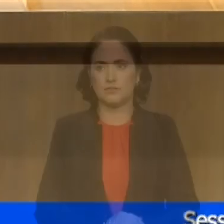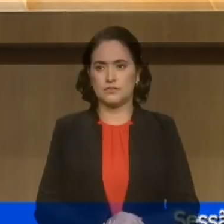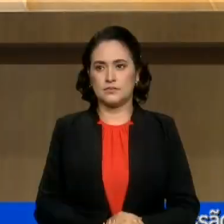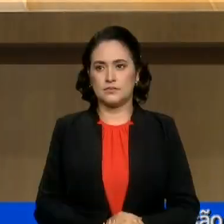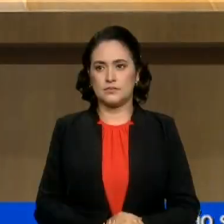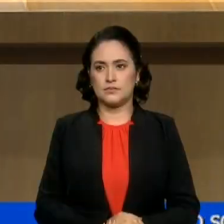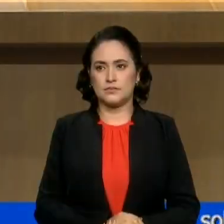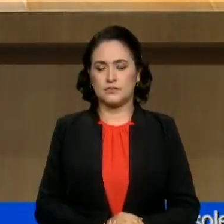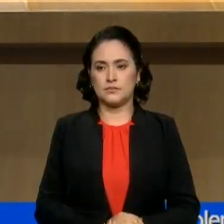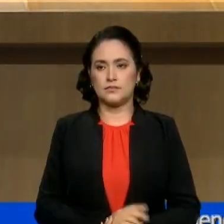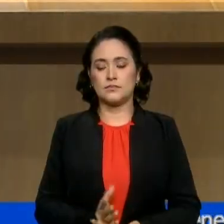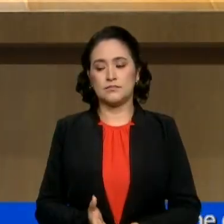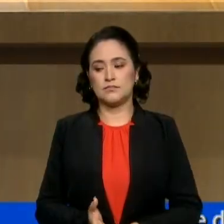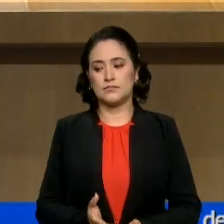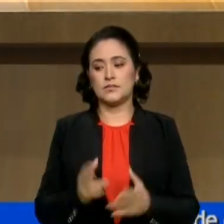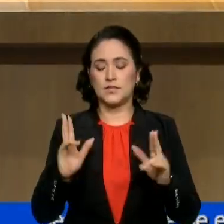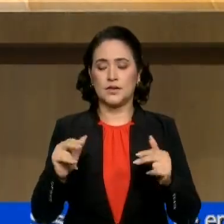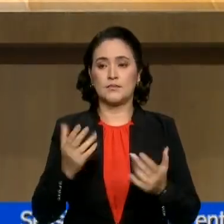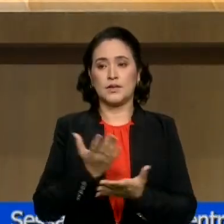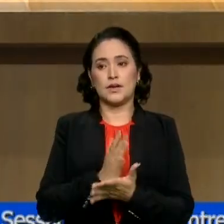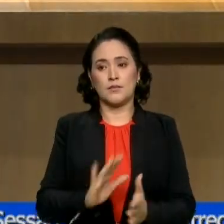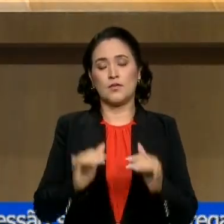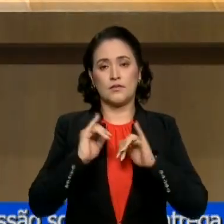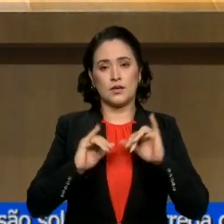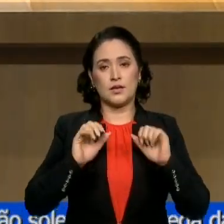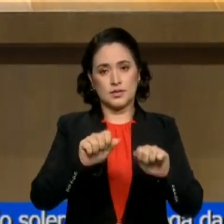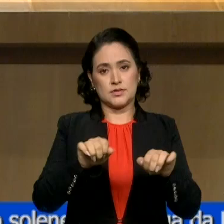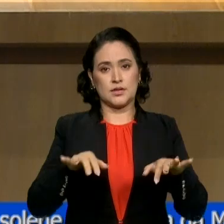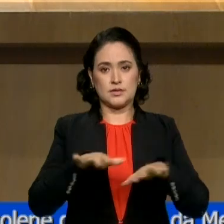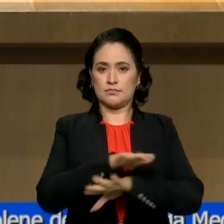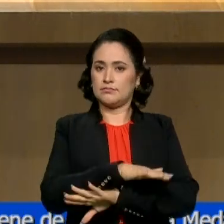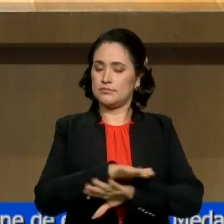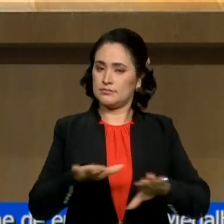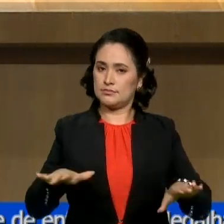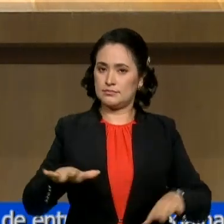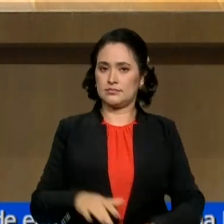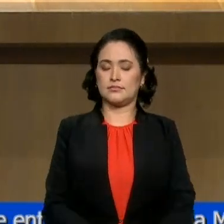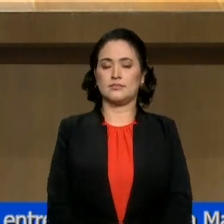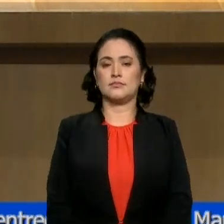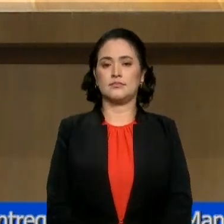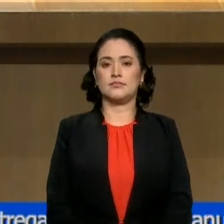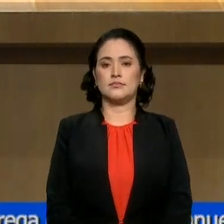Nada mais havendo a tratar, declaro encerrada a